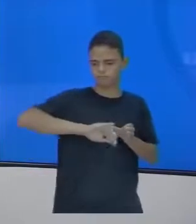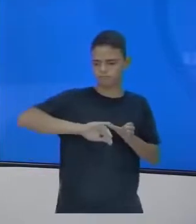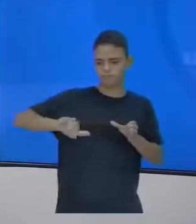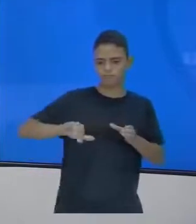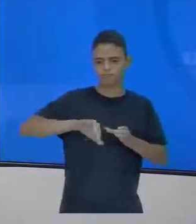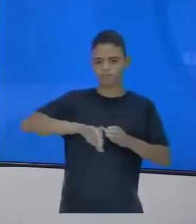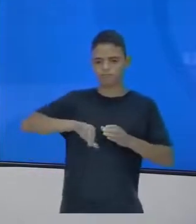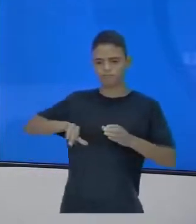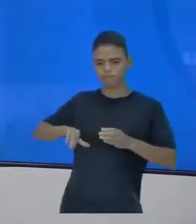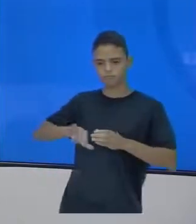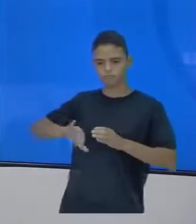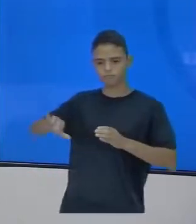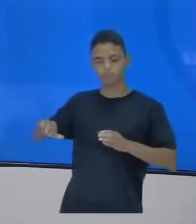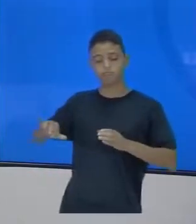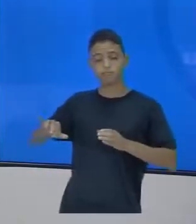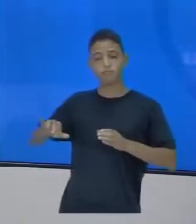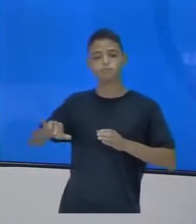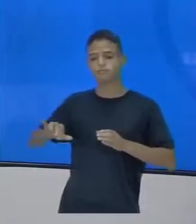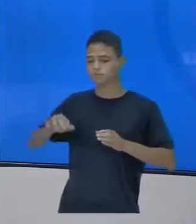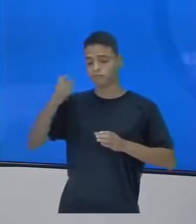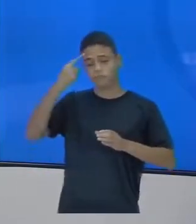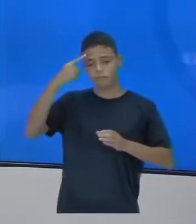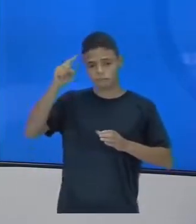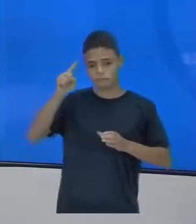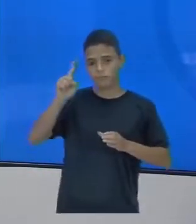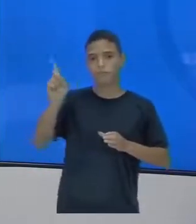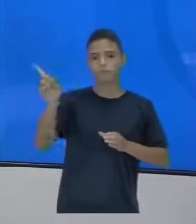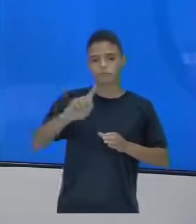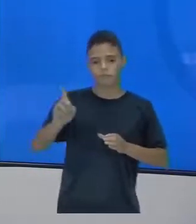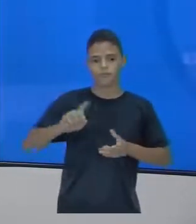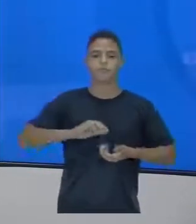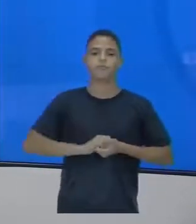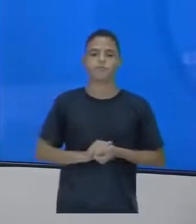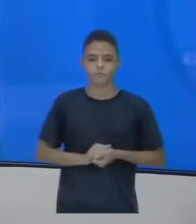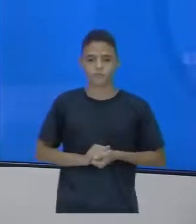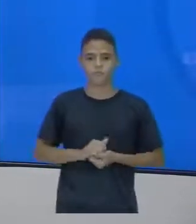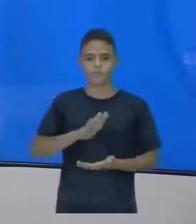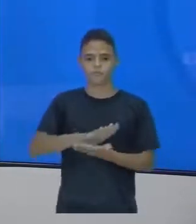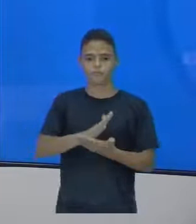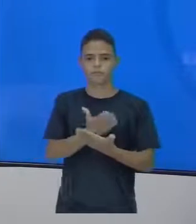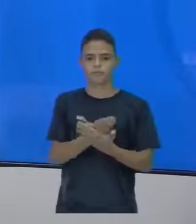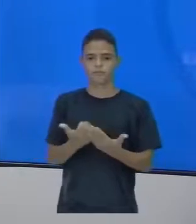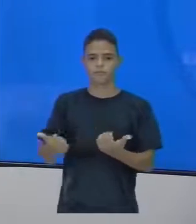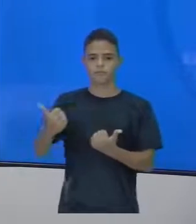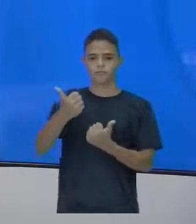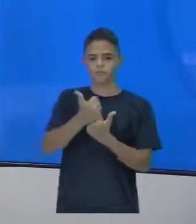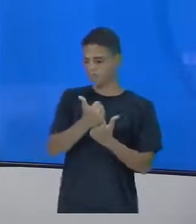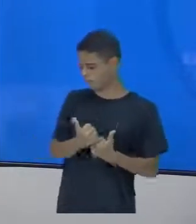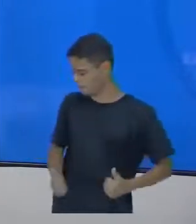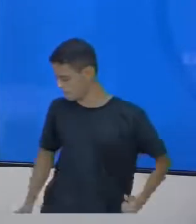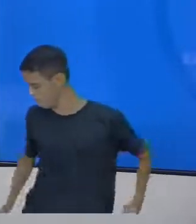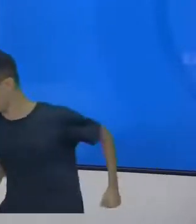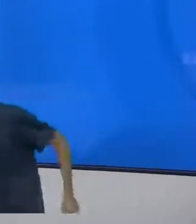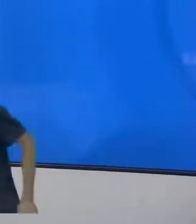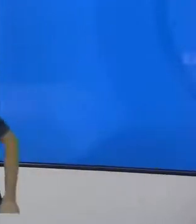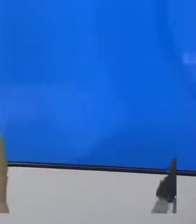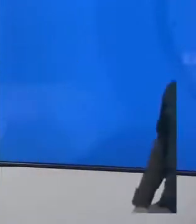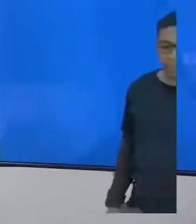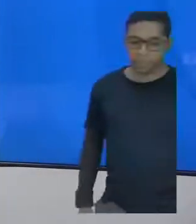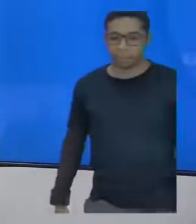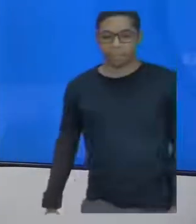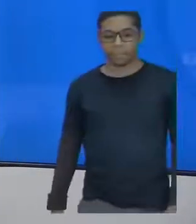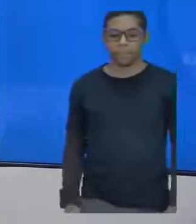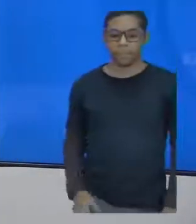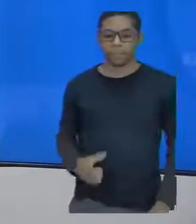pessoas, porque, em geral, as vagas nas universidades federais sobram. A ideia é incluir, tanto que tem segunda, terceira,